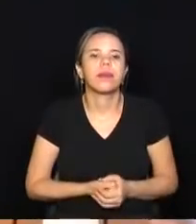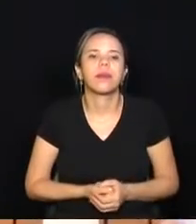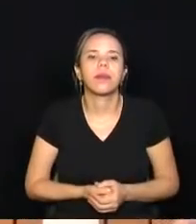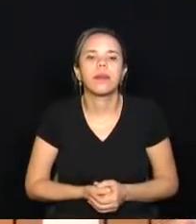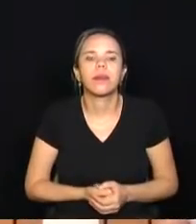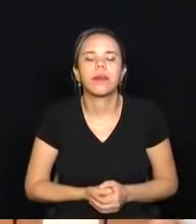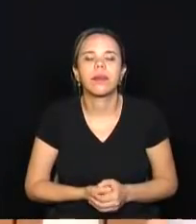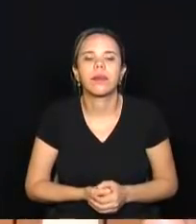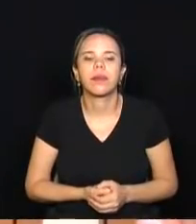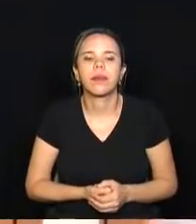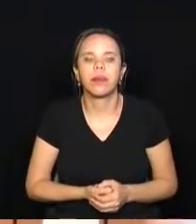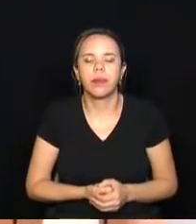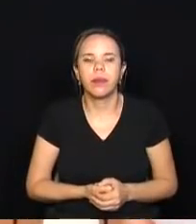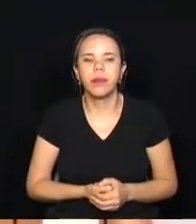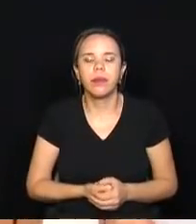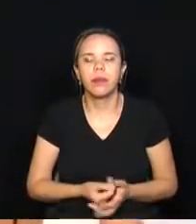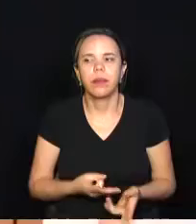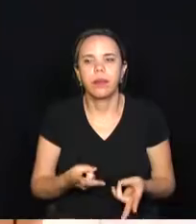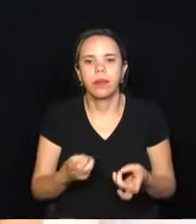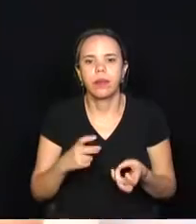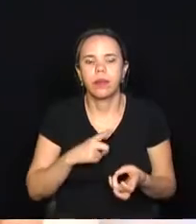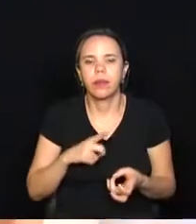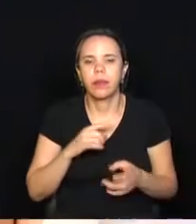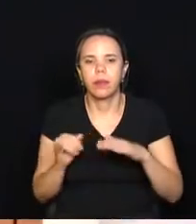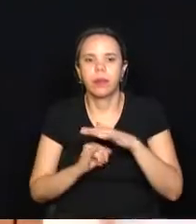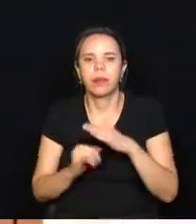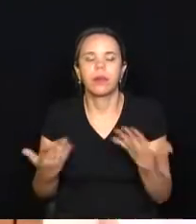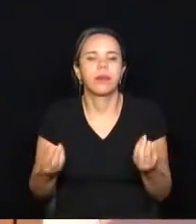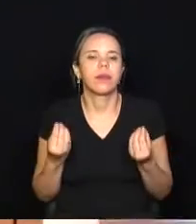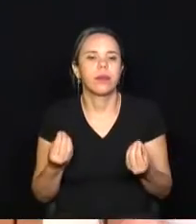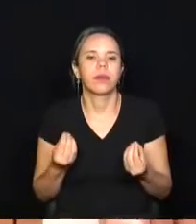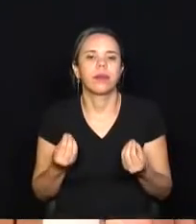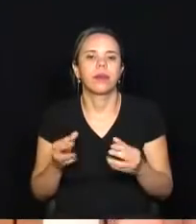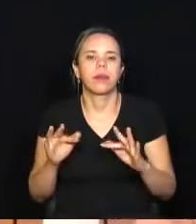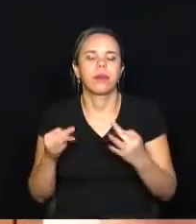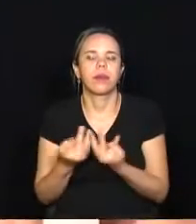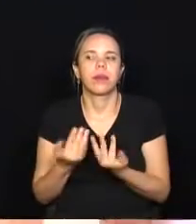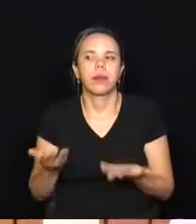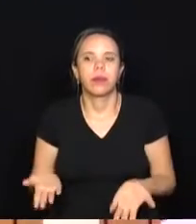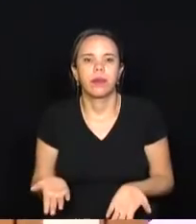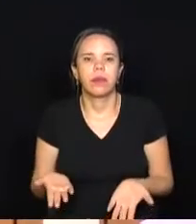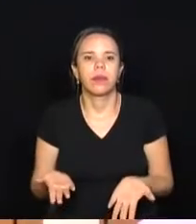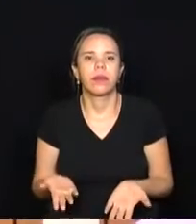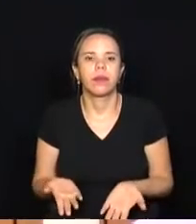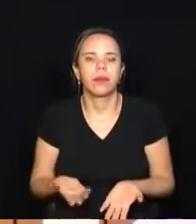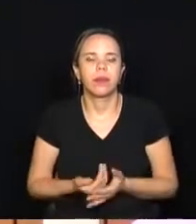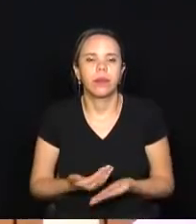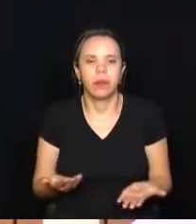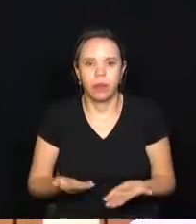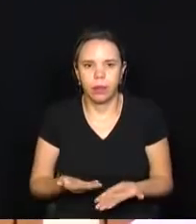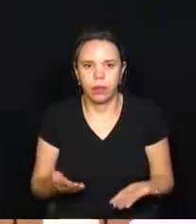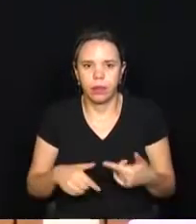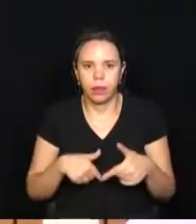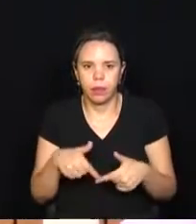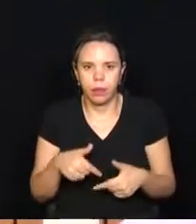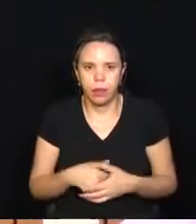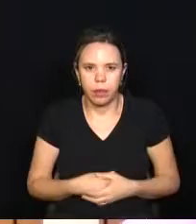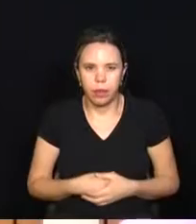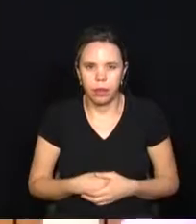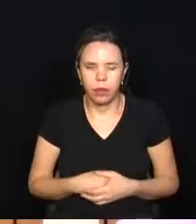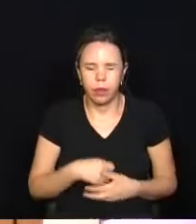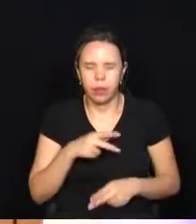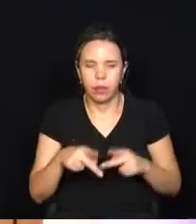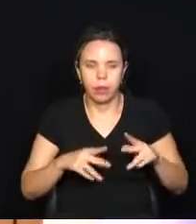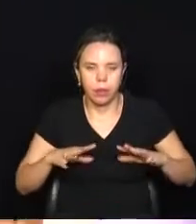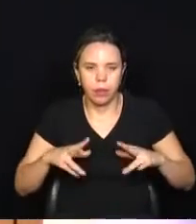que ele... Veja, você tem uma casa hoje, como é que é a formação da família, né? A formação da família hoje é de trabalho, né? Então, todas as